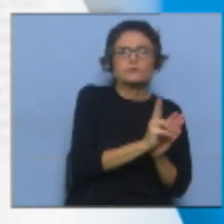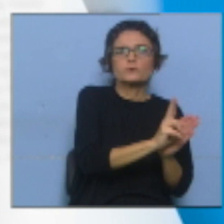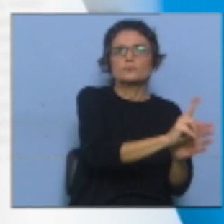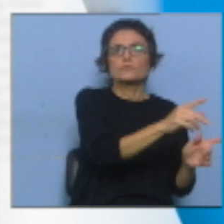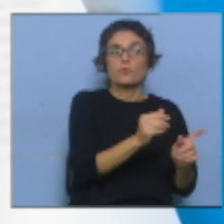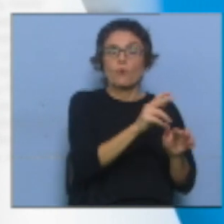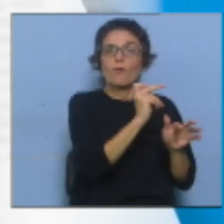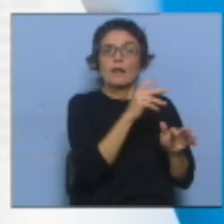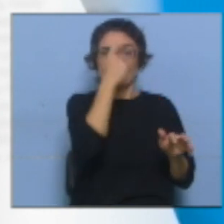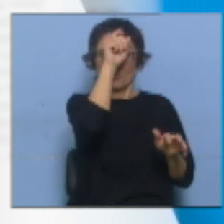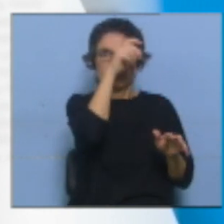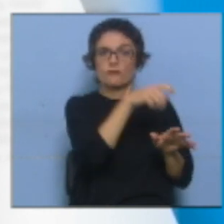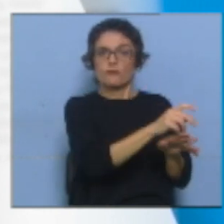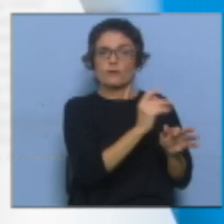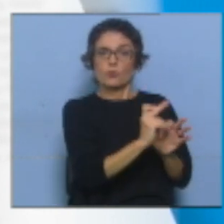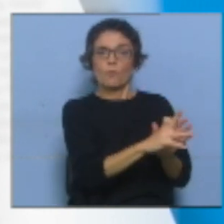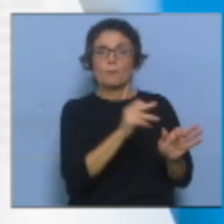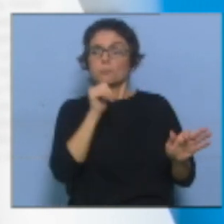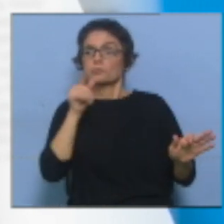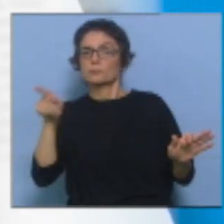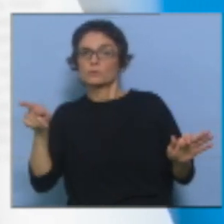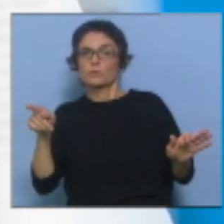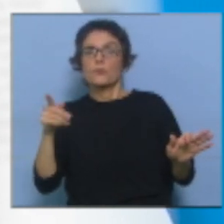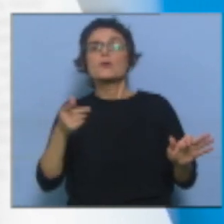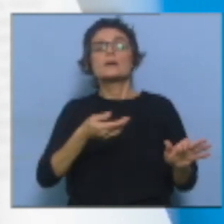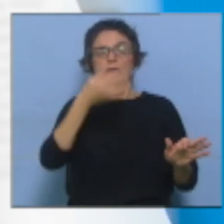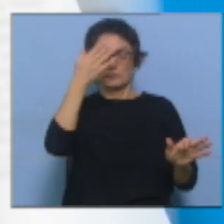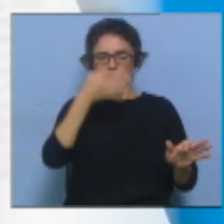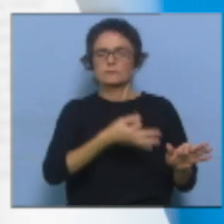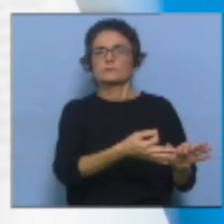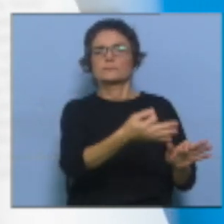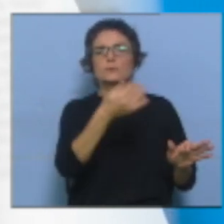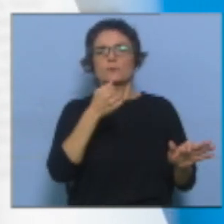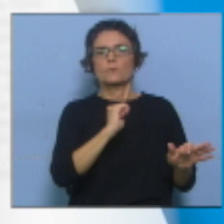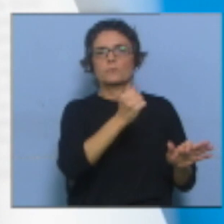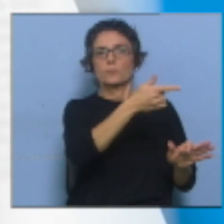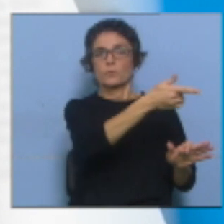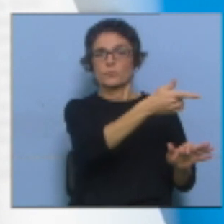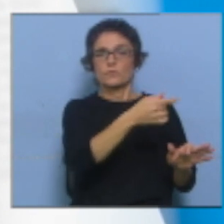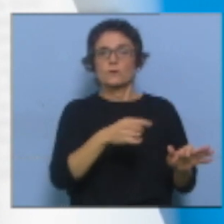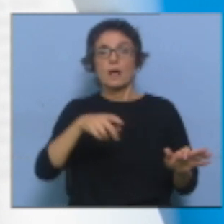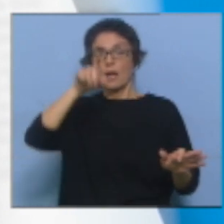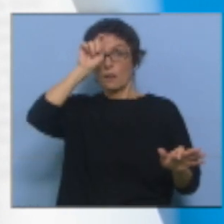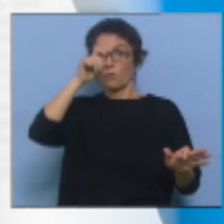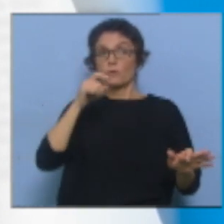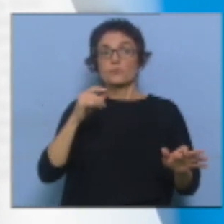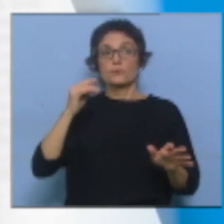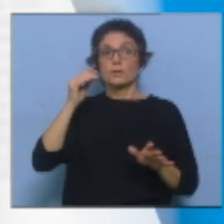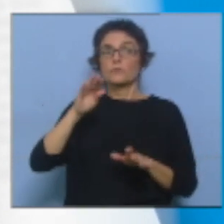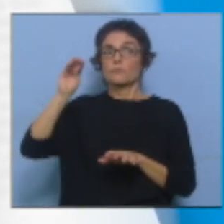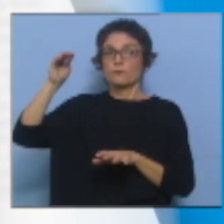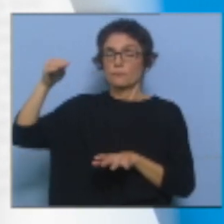Herodes. Assim se cumpriu o que o Senhor anunciara pelo profeta: do Egito chamei o meu filho.